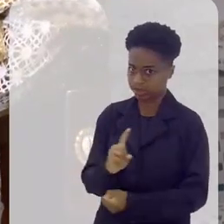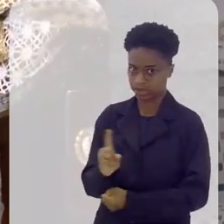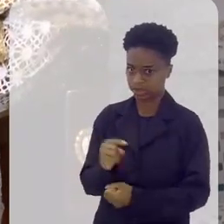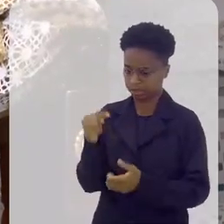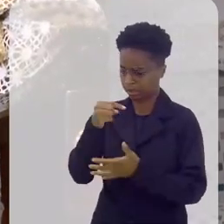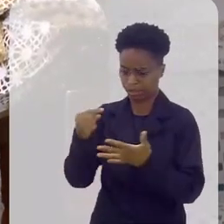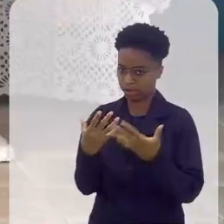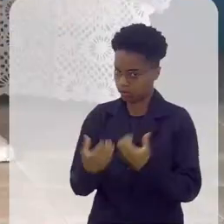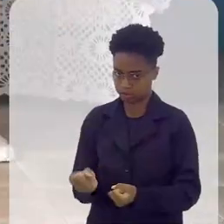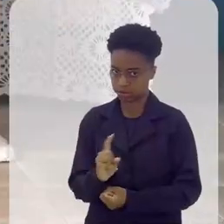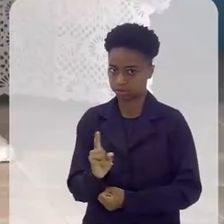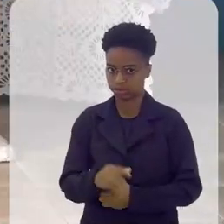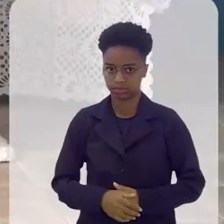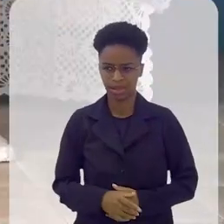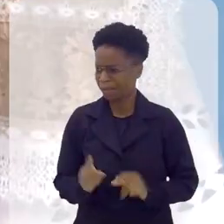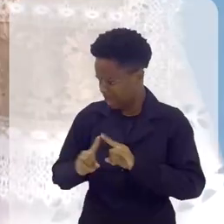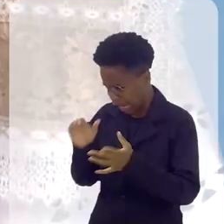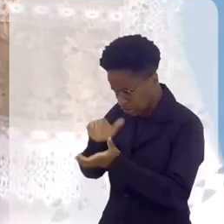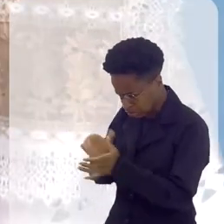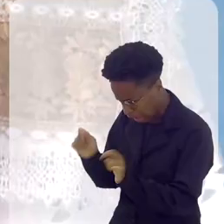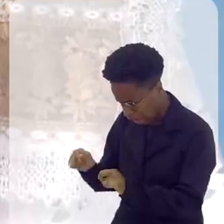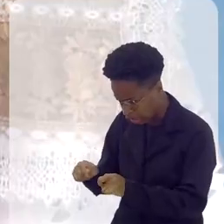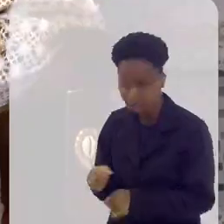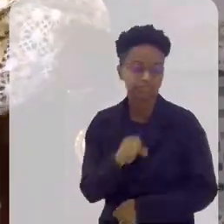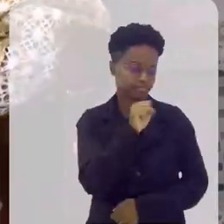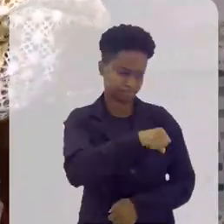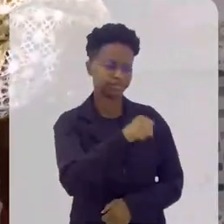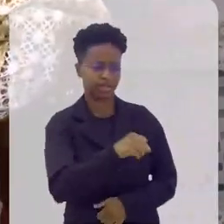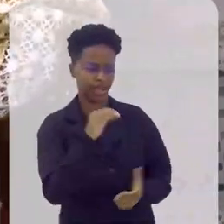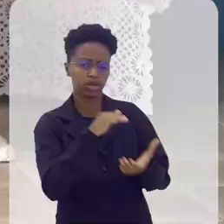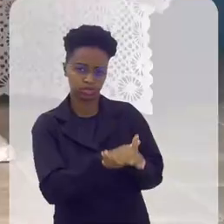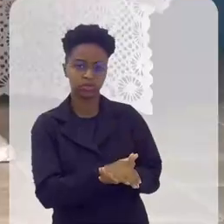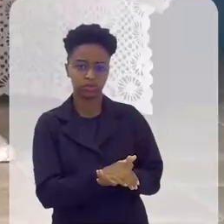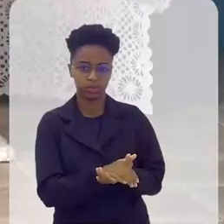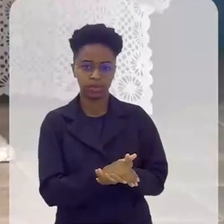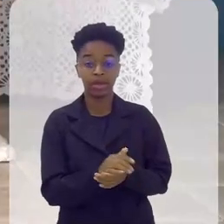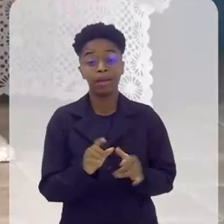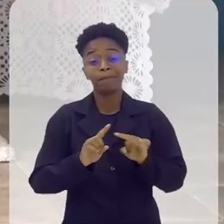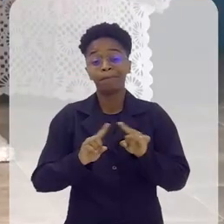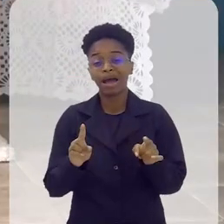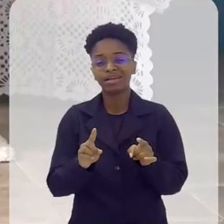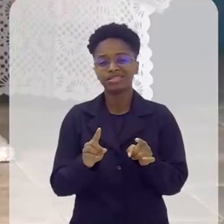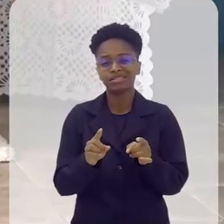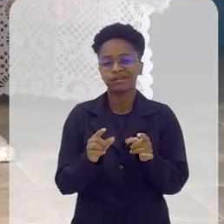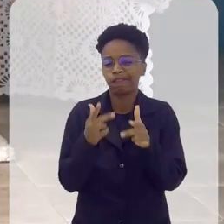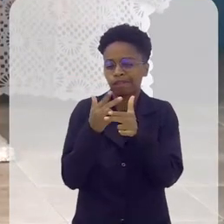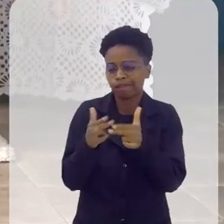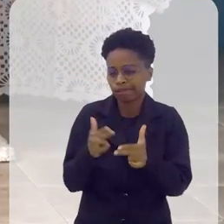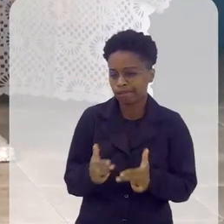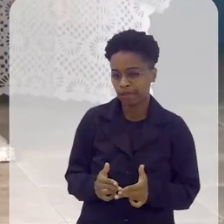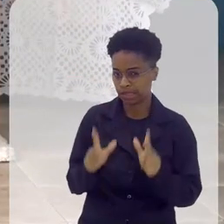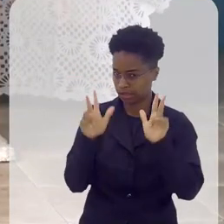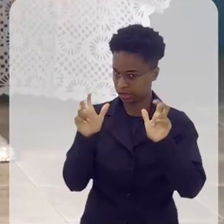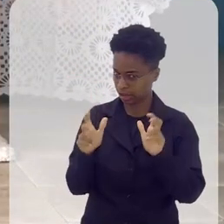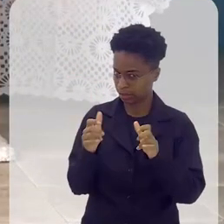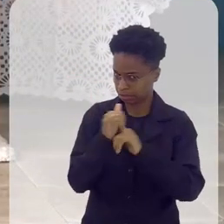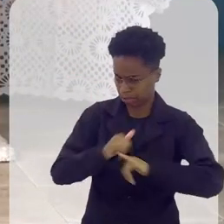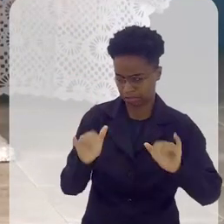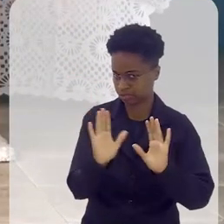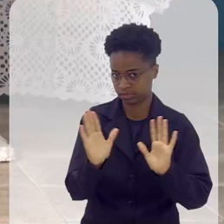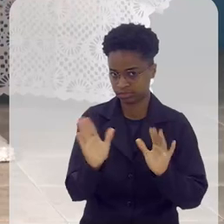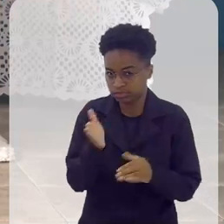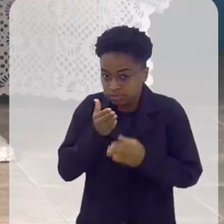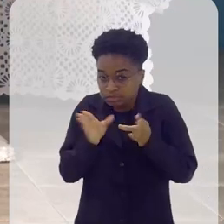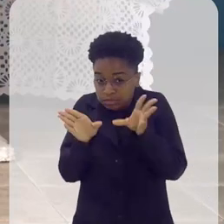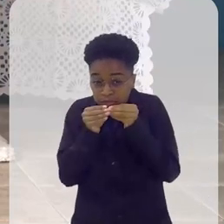em todos os aspectos. Só uma coisa, teve o casamento? Teve o casamento, mas Que acho bom. que camuflaram esse assunto, não